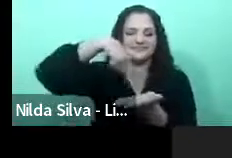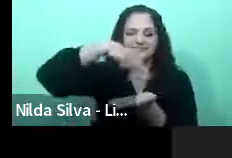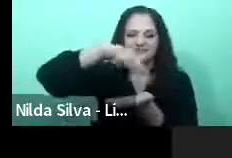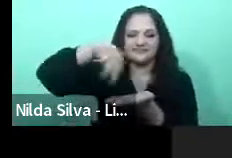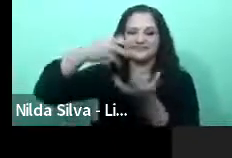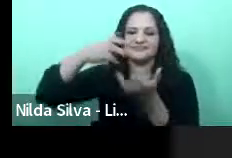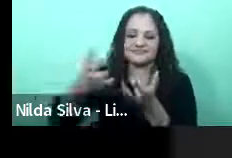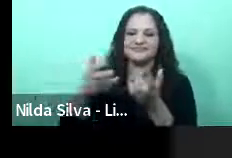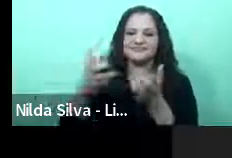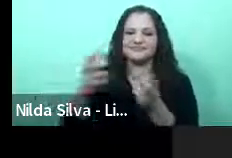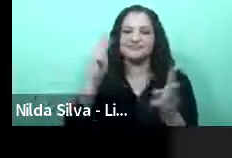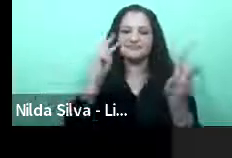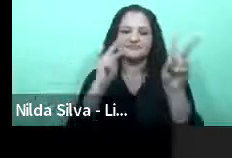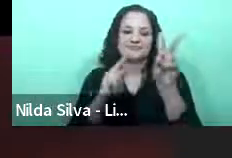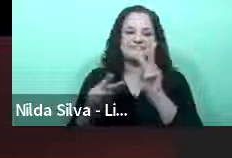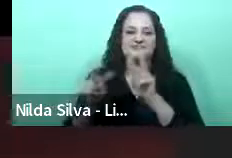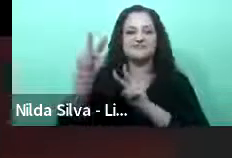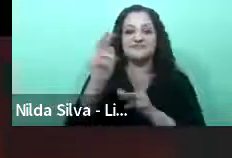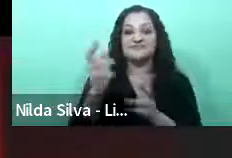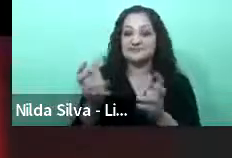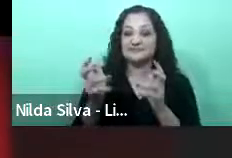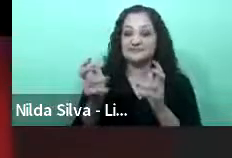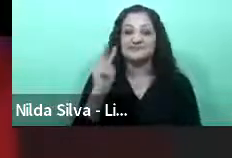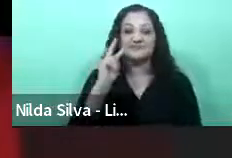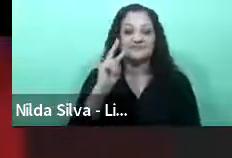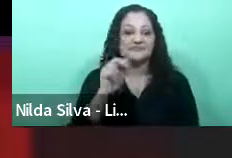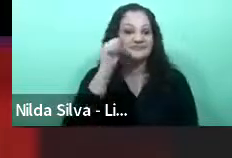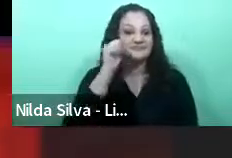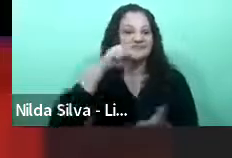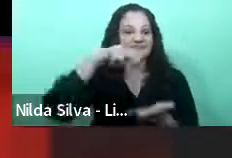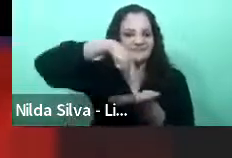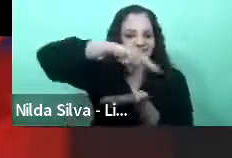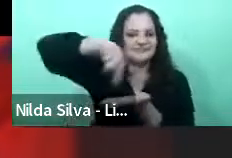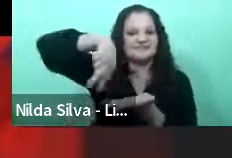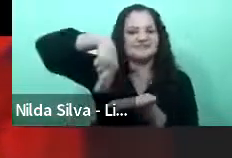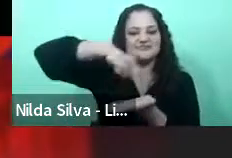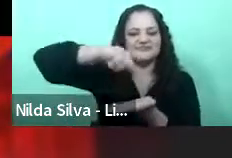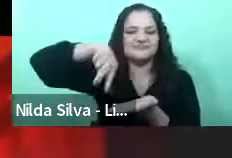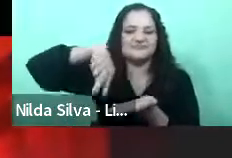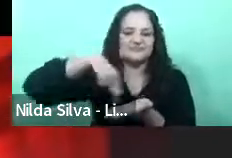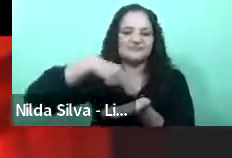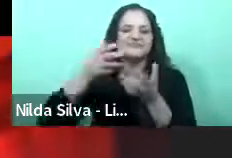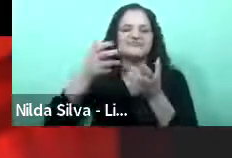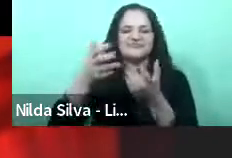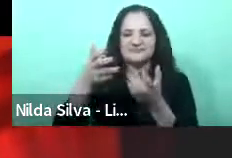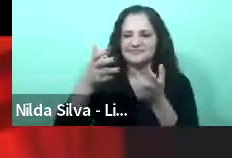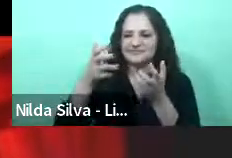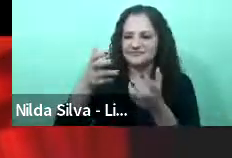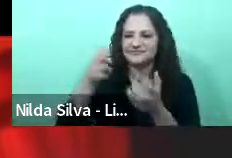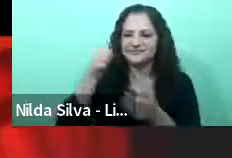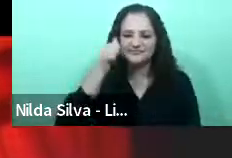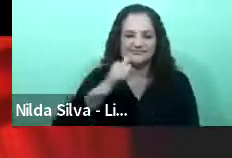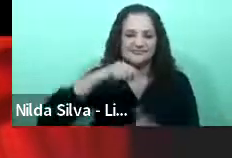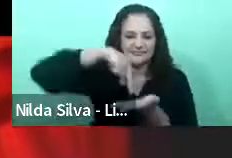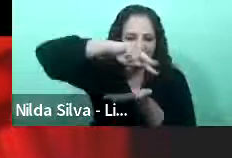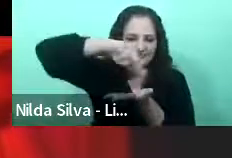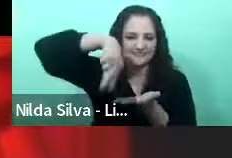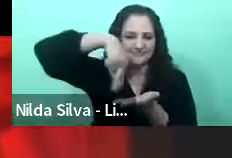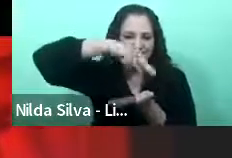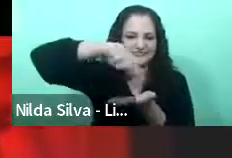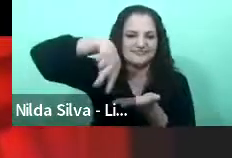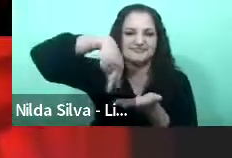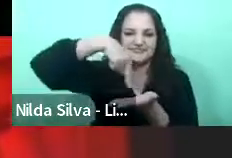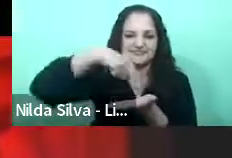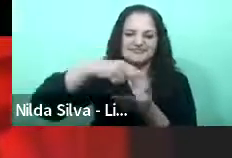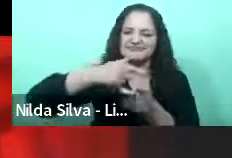rodar. Quero ver, quero ver, quero ver moça rodar. Quero ver, quero ver, quero ver